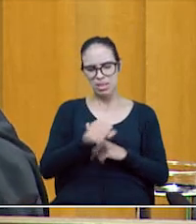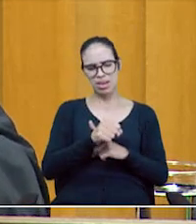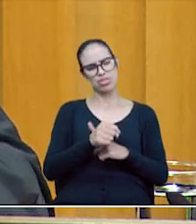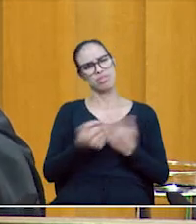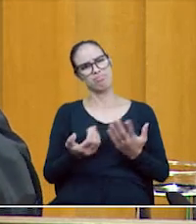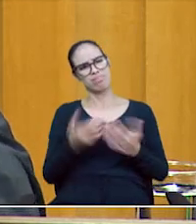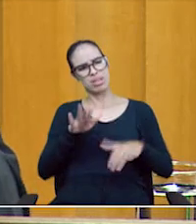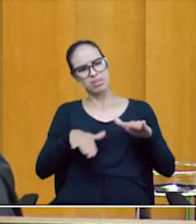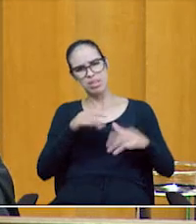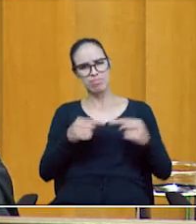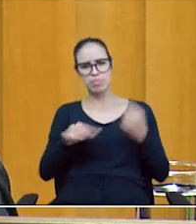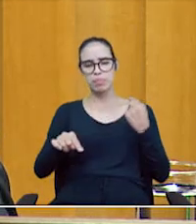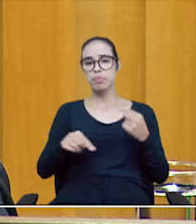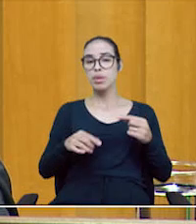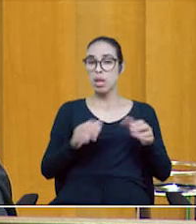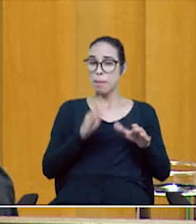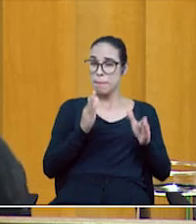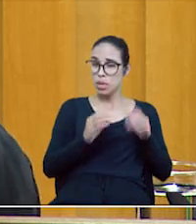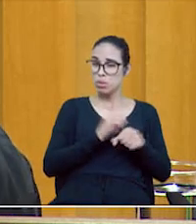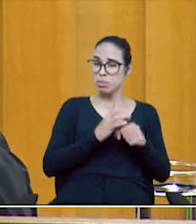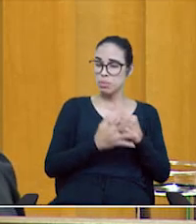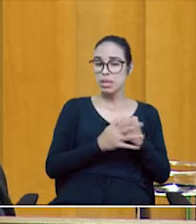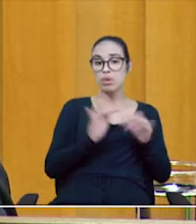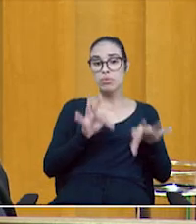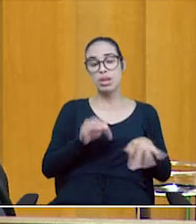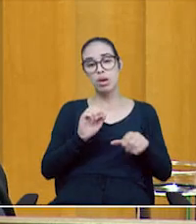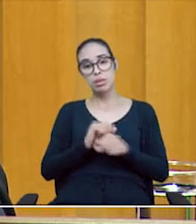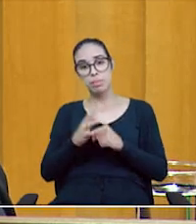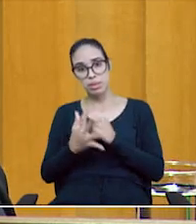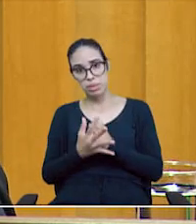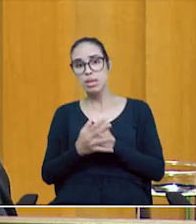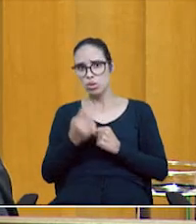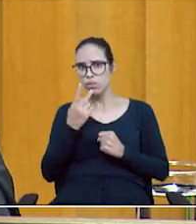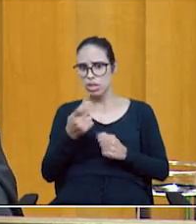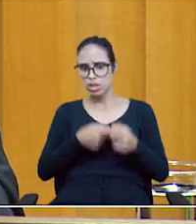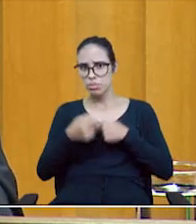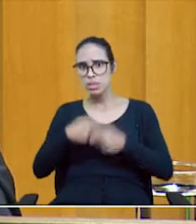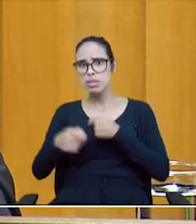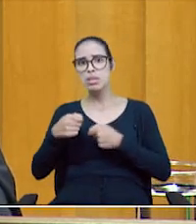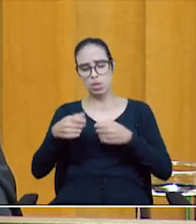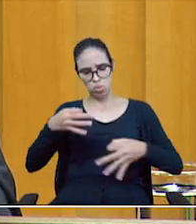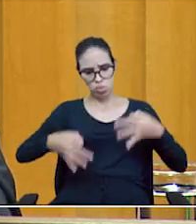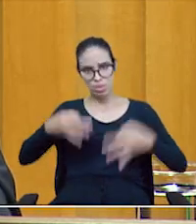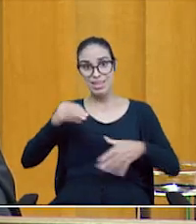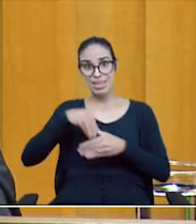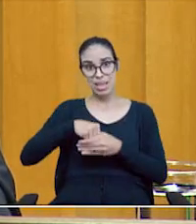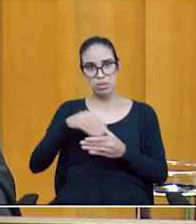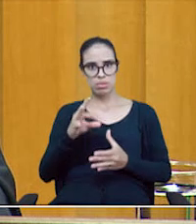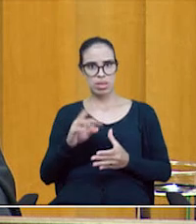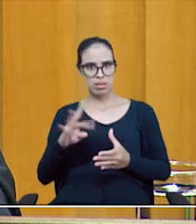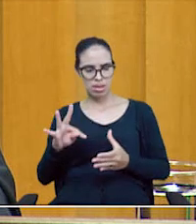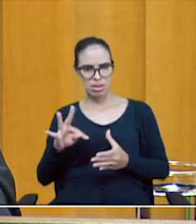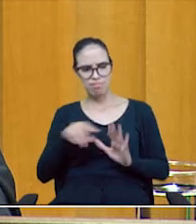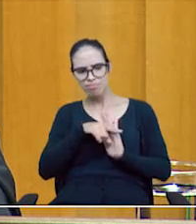pandemia e logo após o fim da pandemia, e falo aqui já em administração judiciária dentro dos tribunais, que provocaram